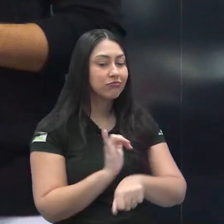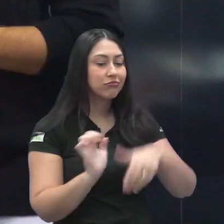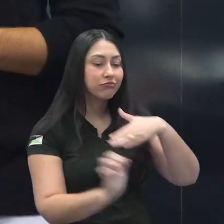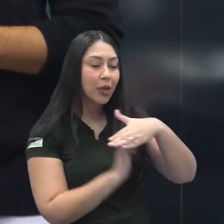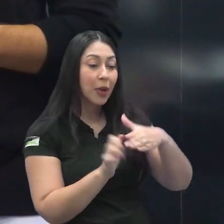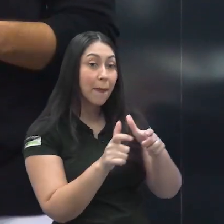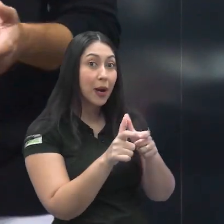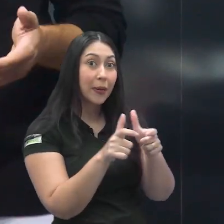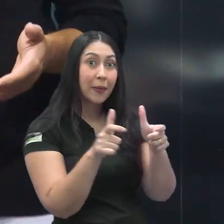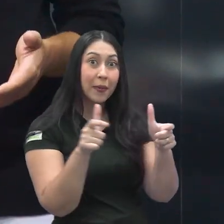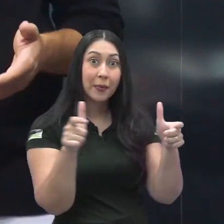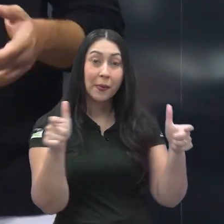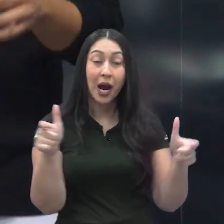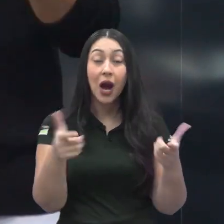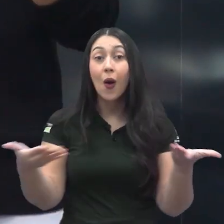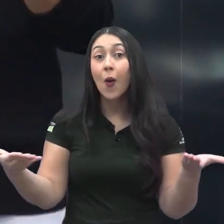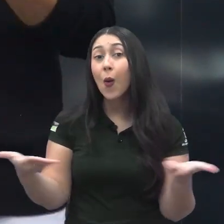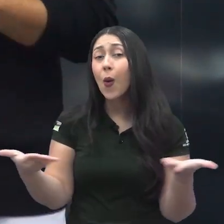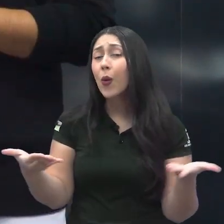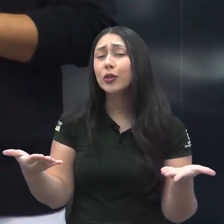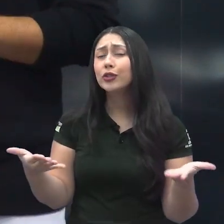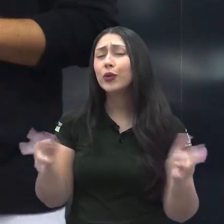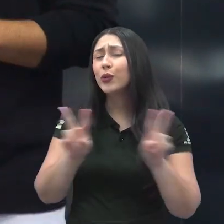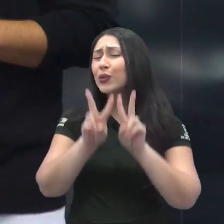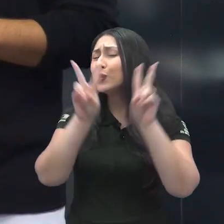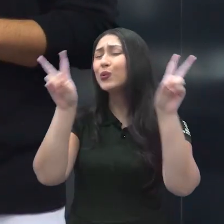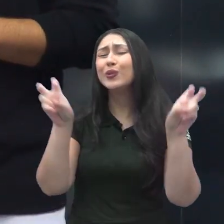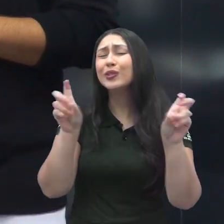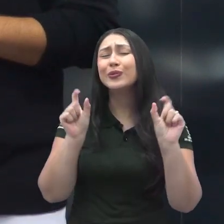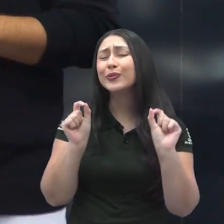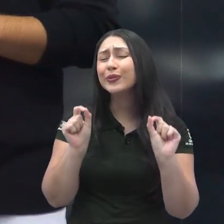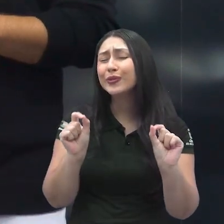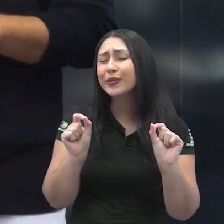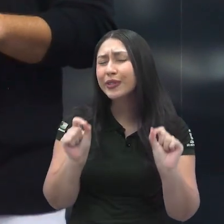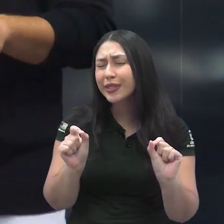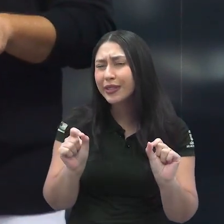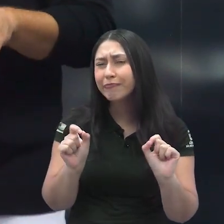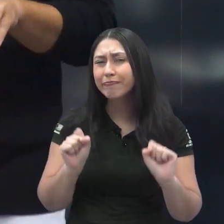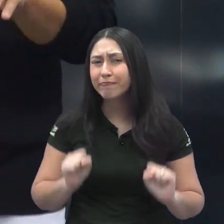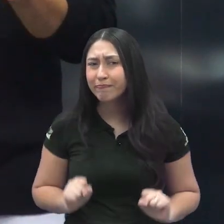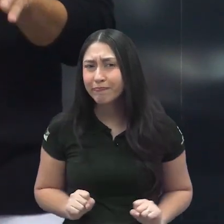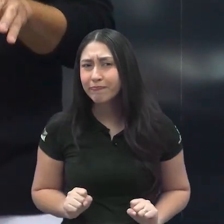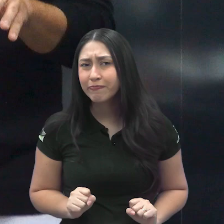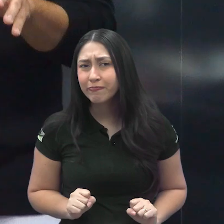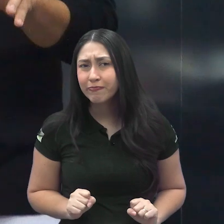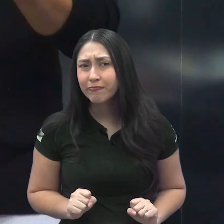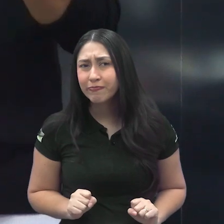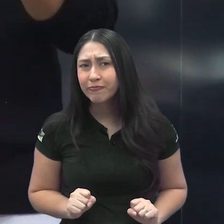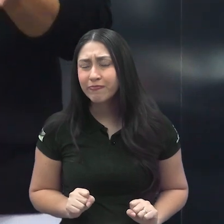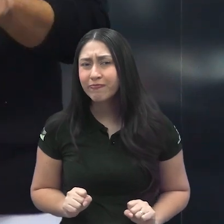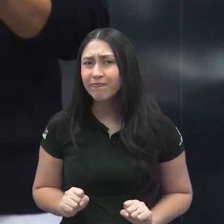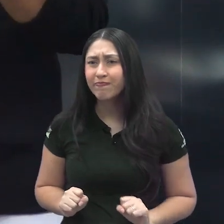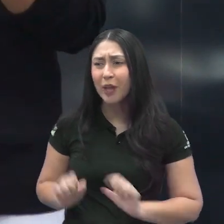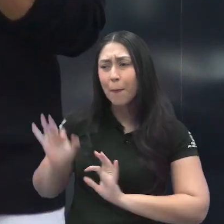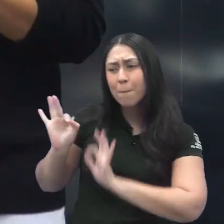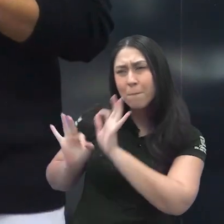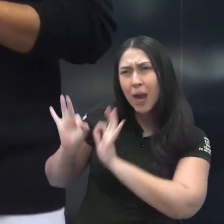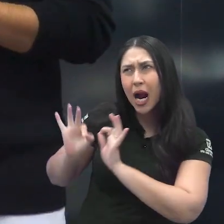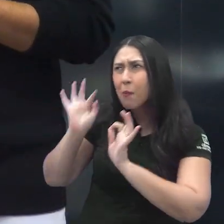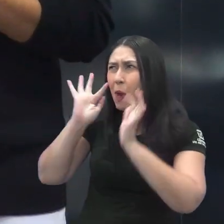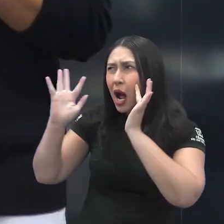para o crescimento da sua empresa. E hoje a pergunta que vamos descobrir a resposta é: o branding